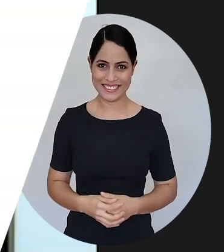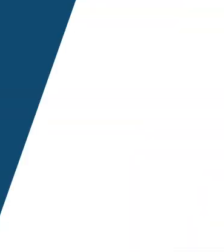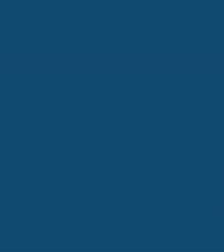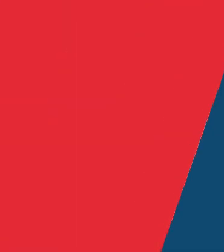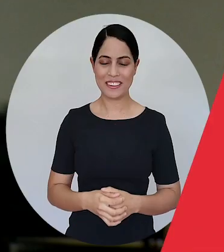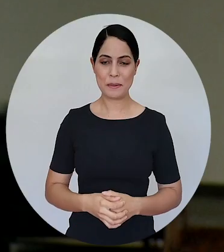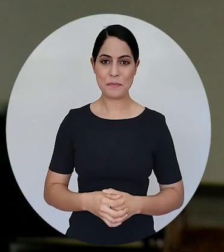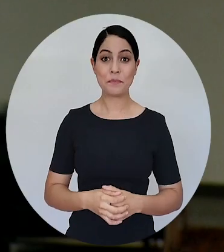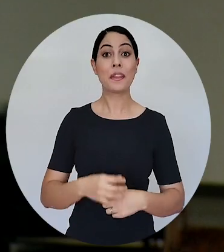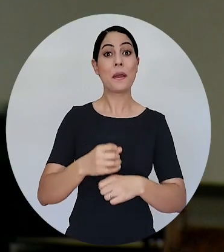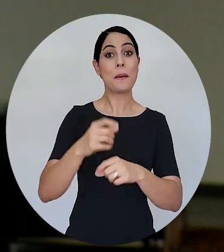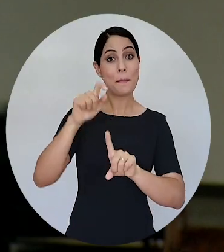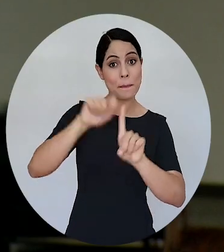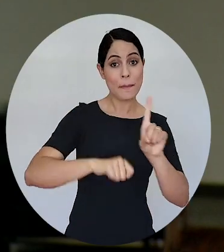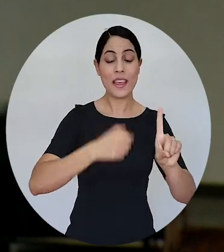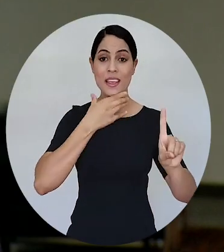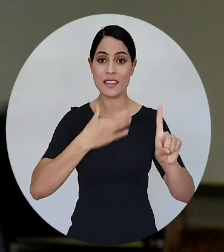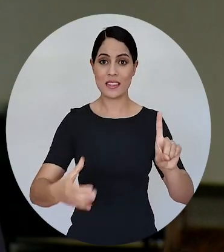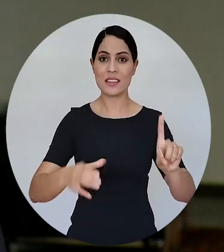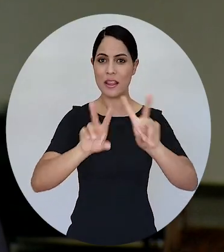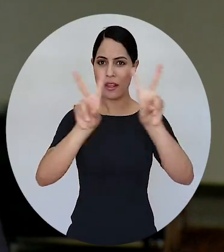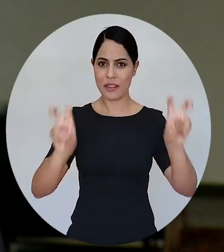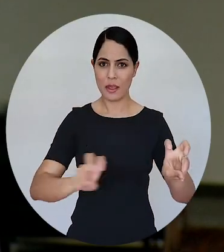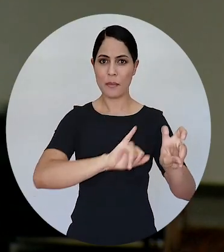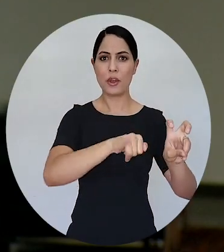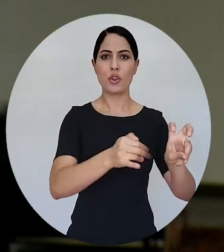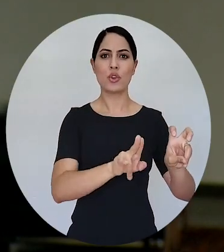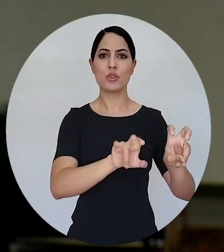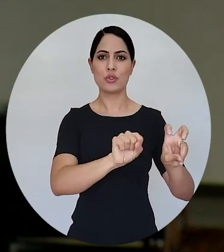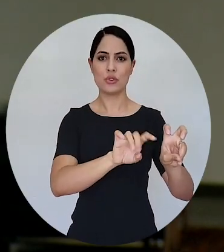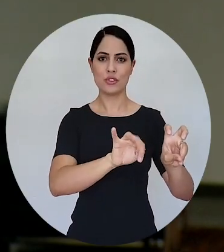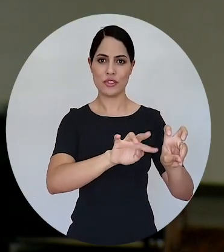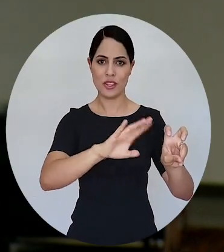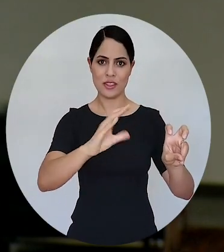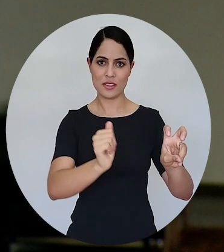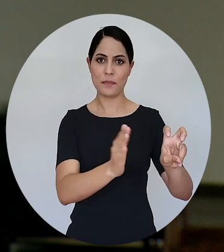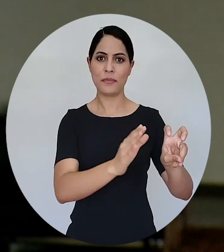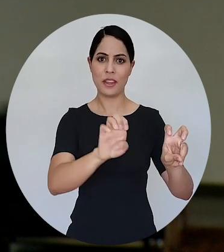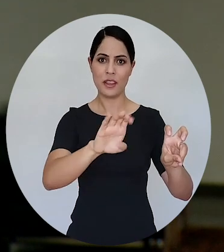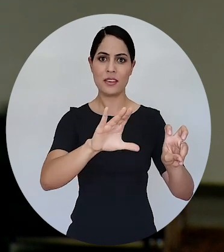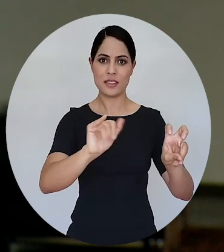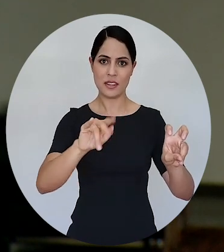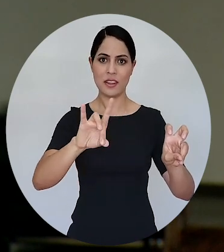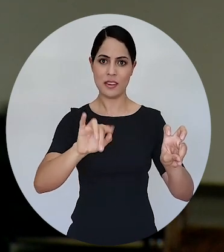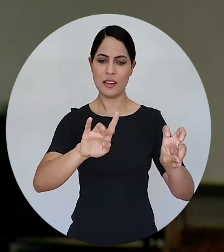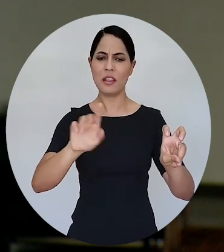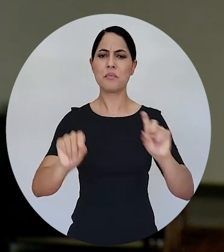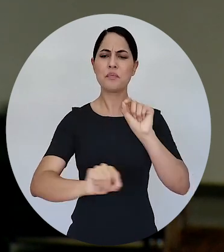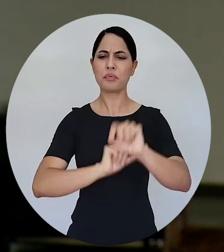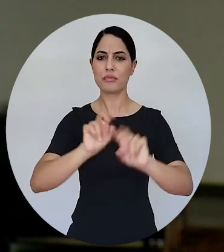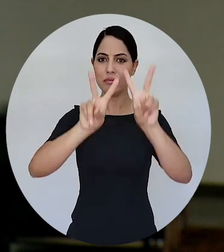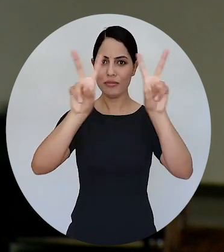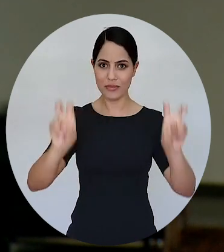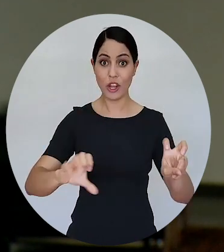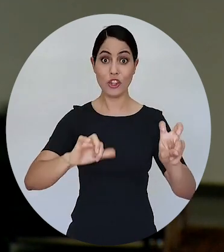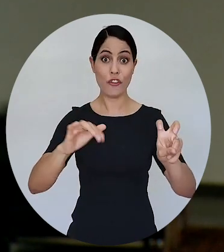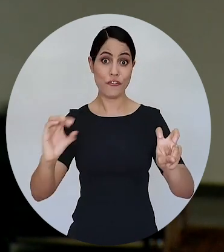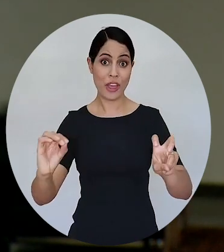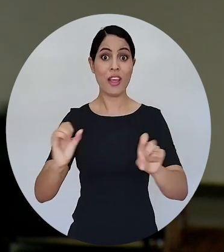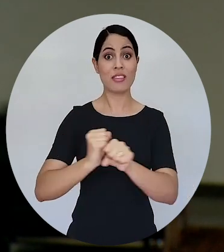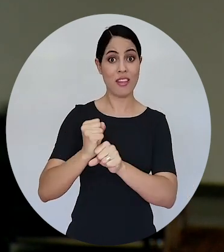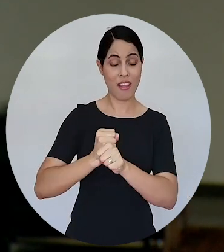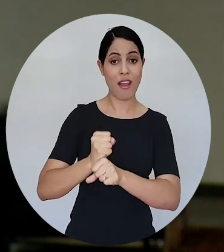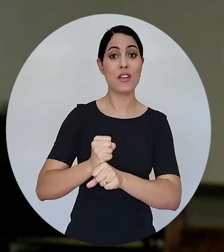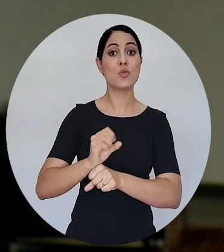todos. A edição de dezembro da revista Justiça e Cidadania destacou os 90 anos da Ordem dos Advogados